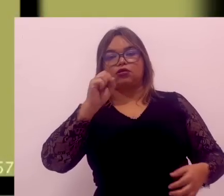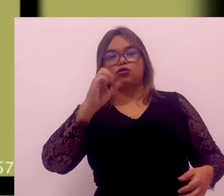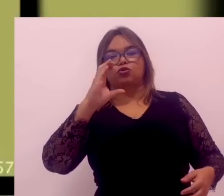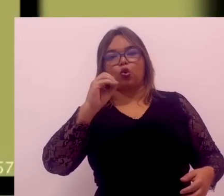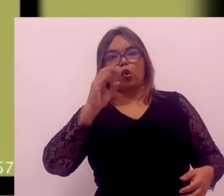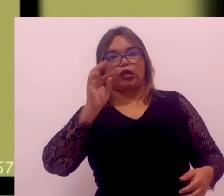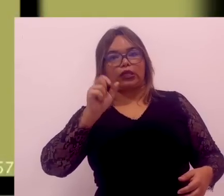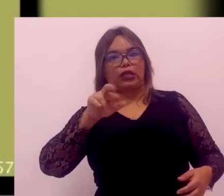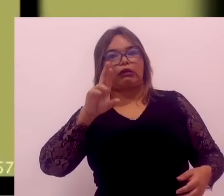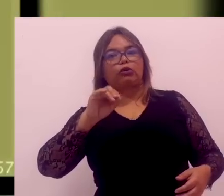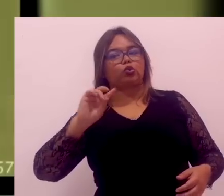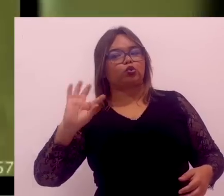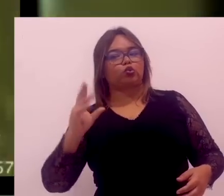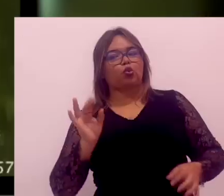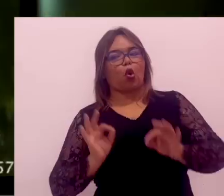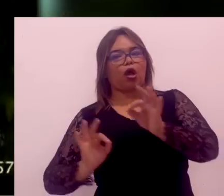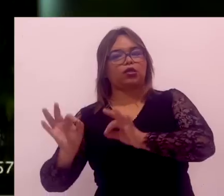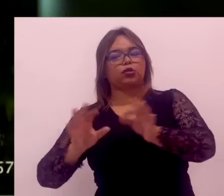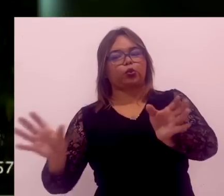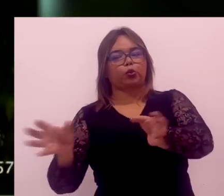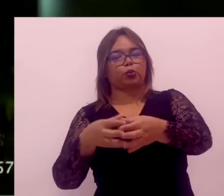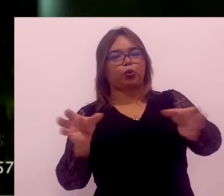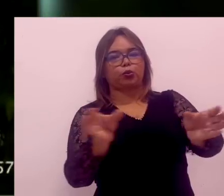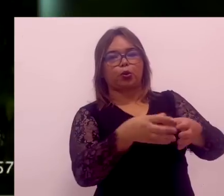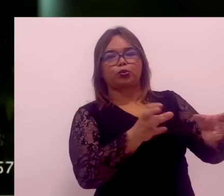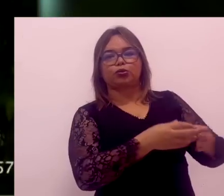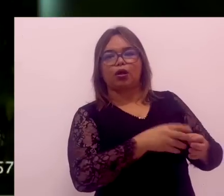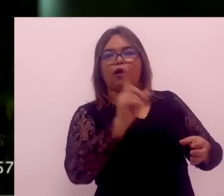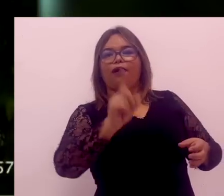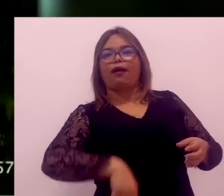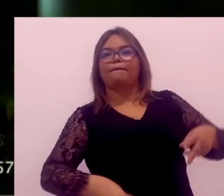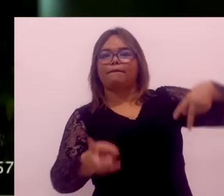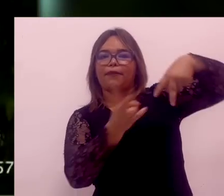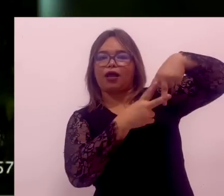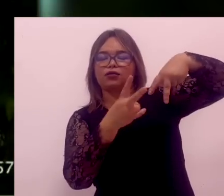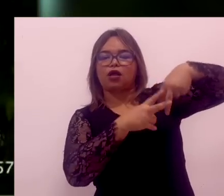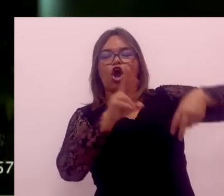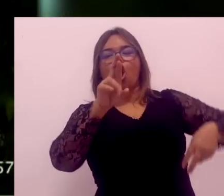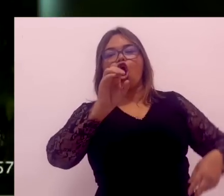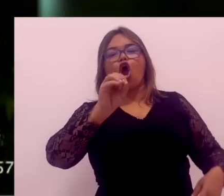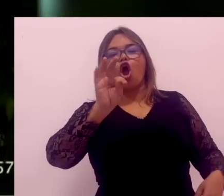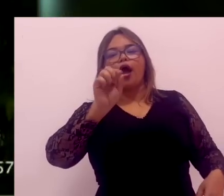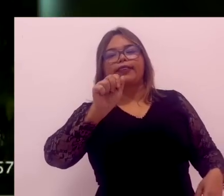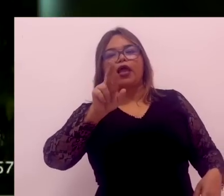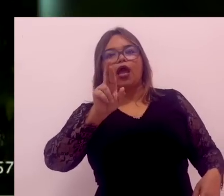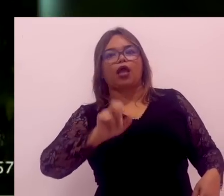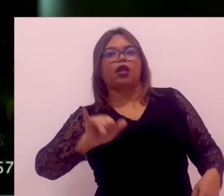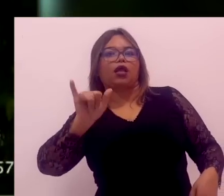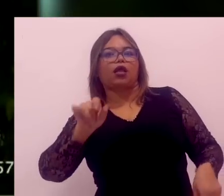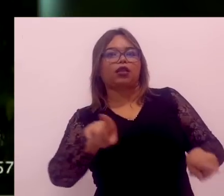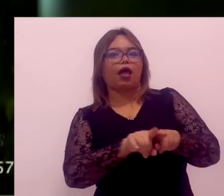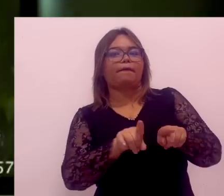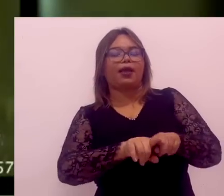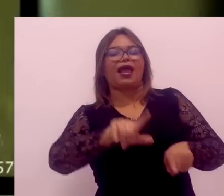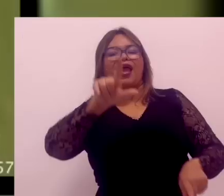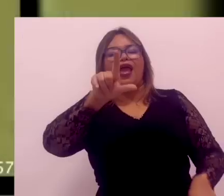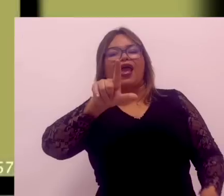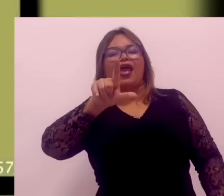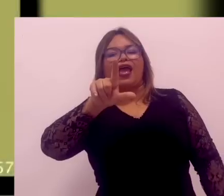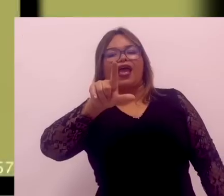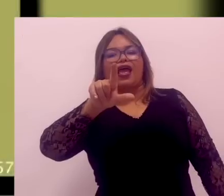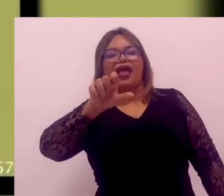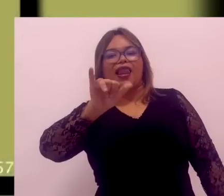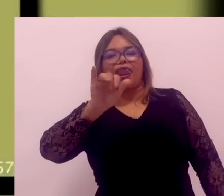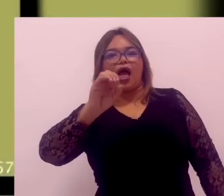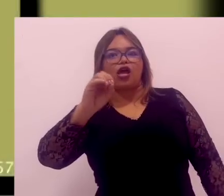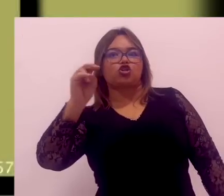O Lions, por exemplo, trata-se de Janus, o deus de duas cabeças. São todos símbolos. E essas são as